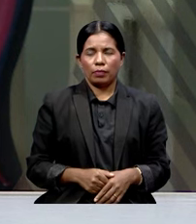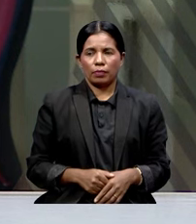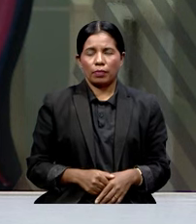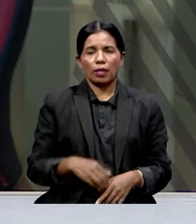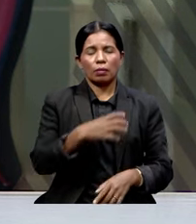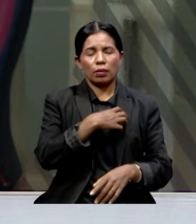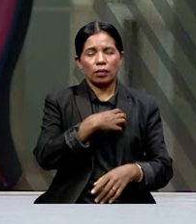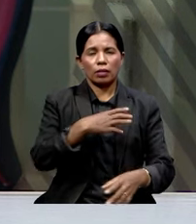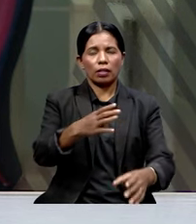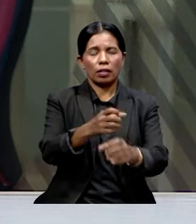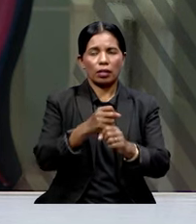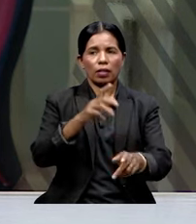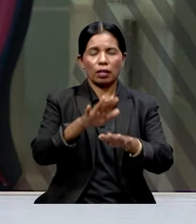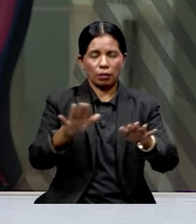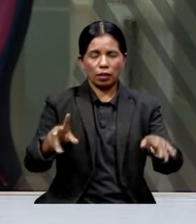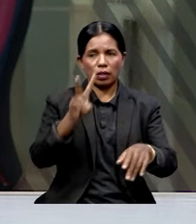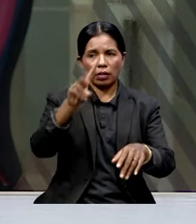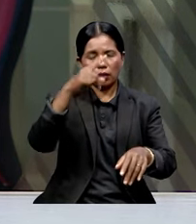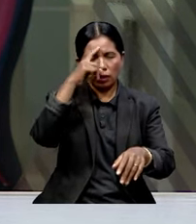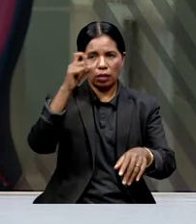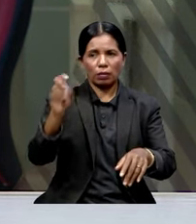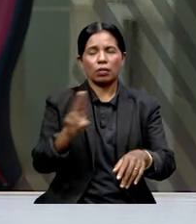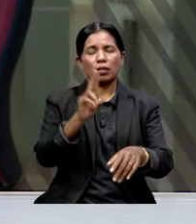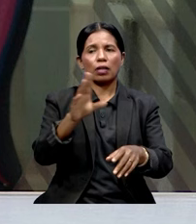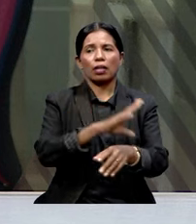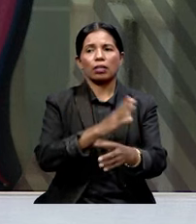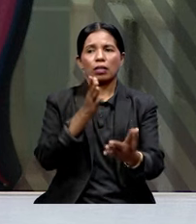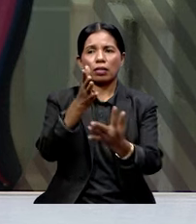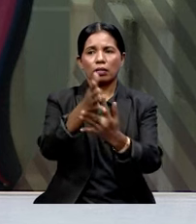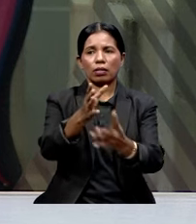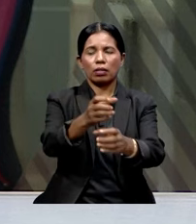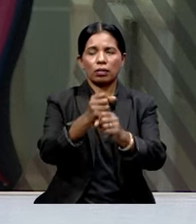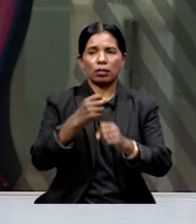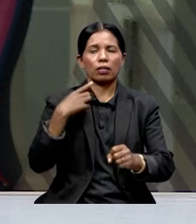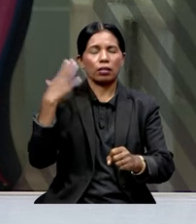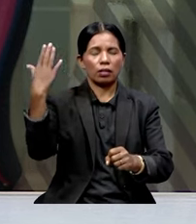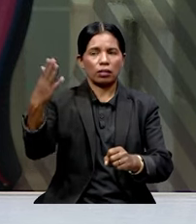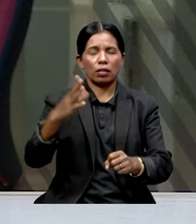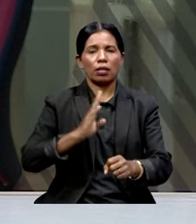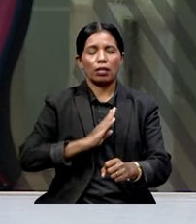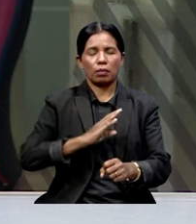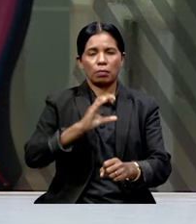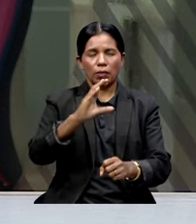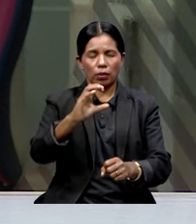Penitel assegura minoridade na Indrua, também falsifica cartão acesso a Tocimo Camisola e a paróquia Becora.